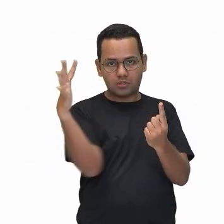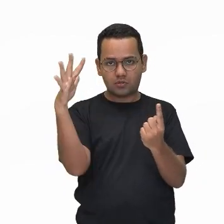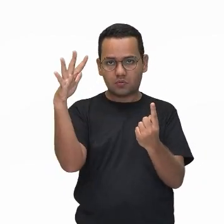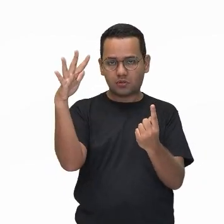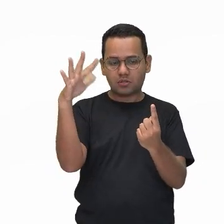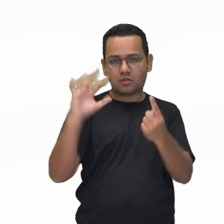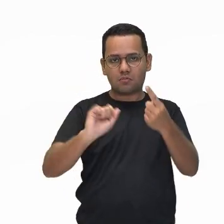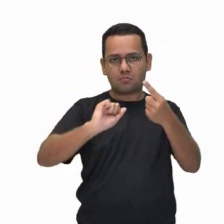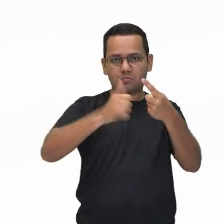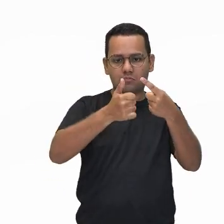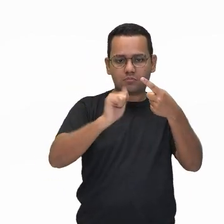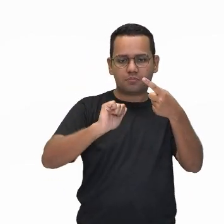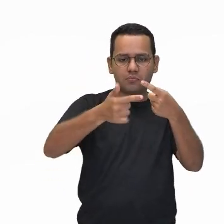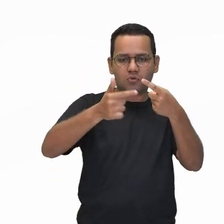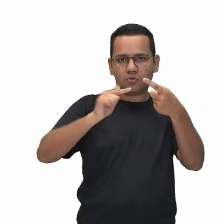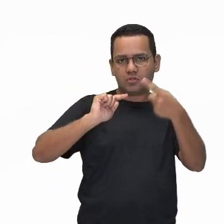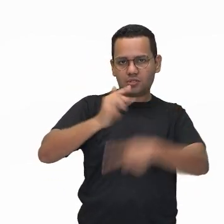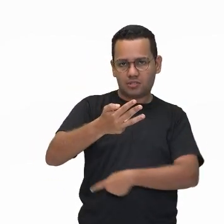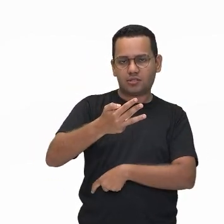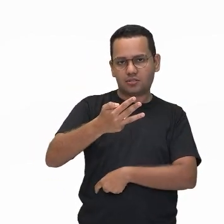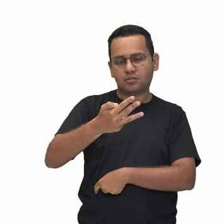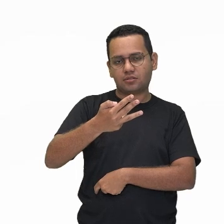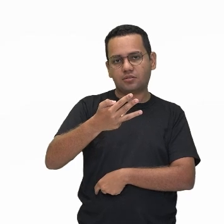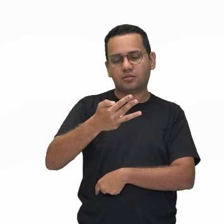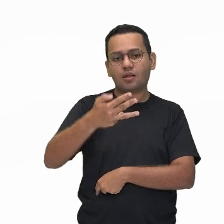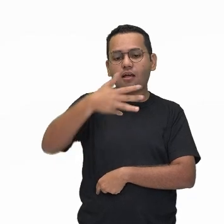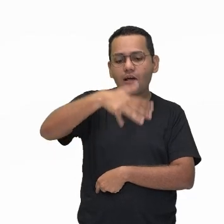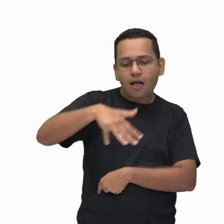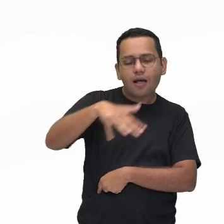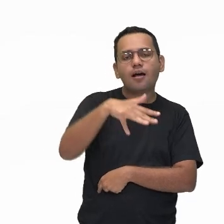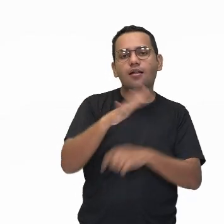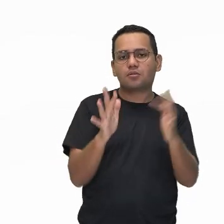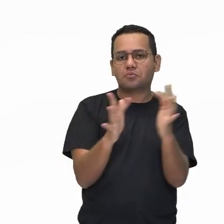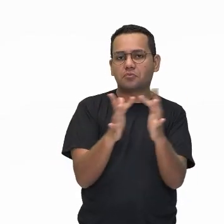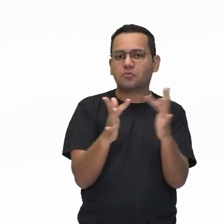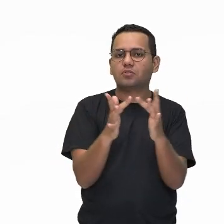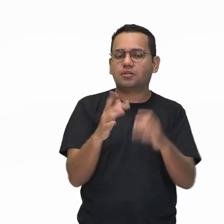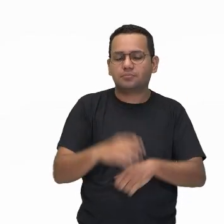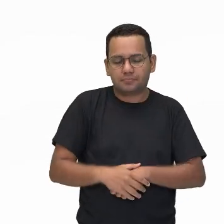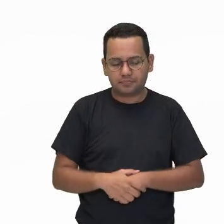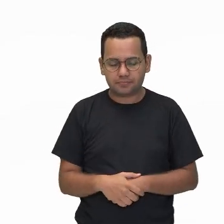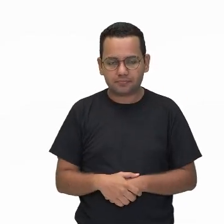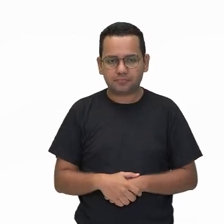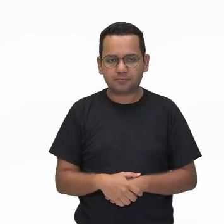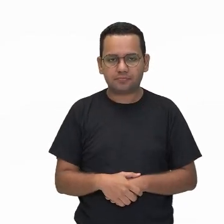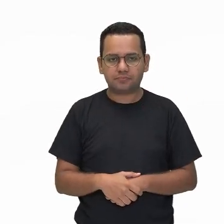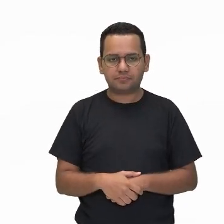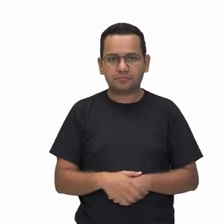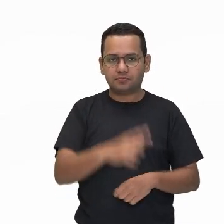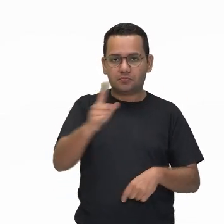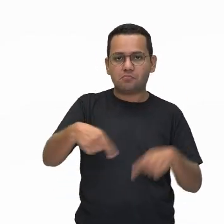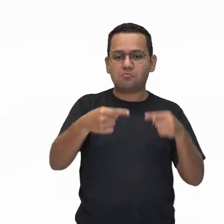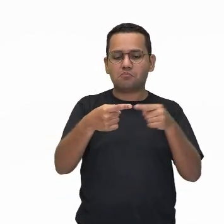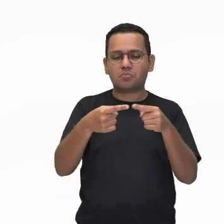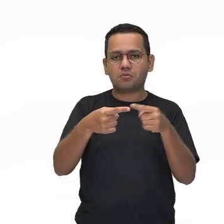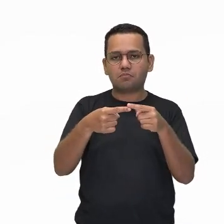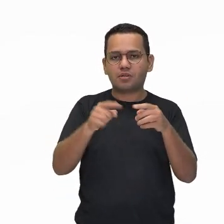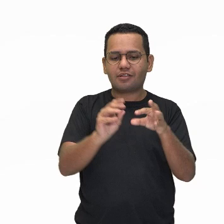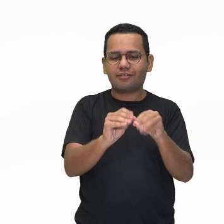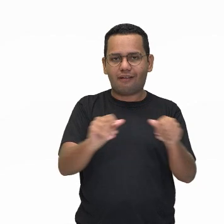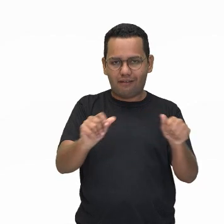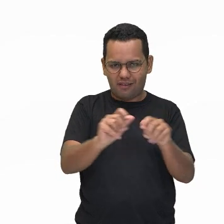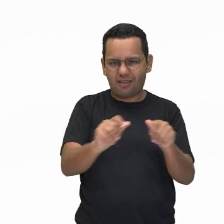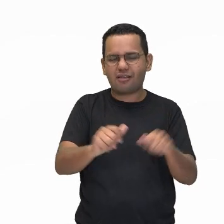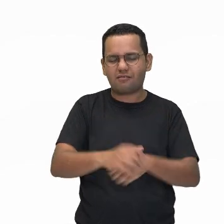três classificações eh de acordo com o meio em que ela tá sendo realizada Então primeiramente nós temos aqui as práticas corporais de